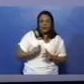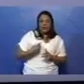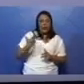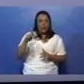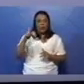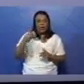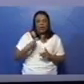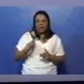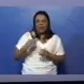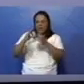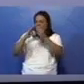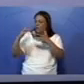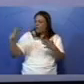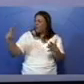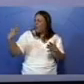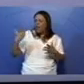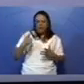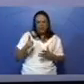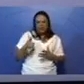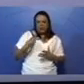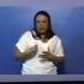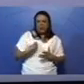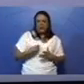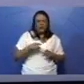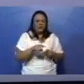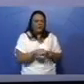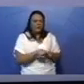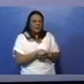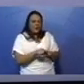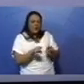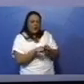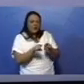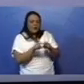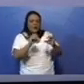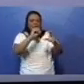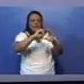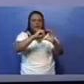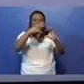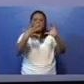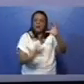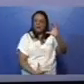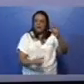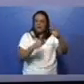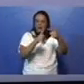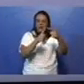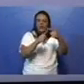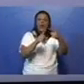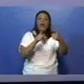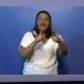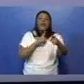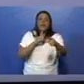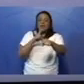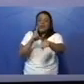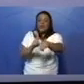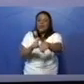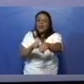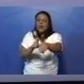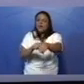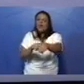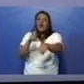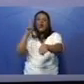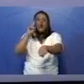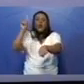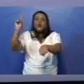dia. Bom, ele tem aí os elementos da narrativa normais, ele é uma narrativa, então ele tem um tempo, quando aconteceu,